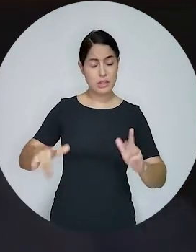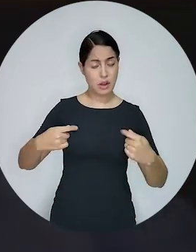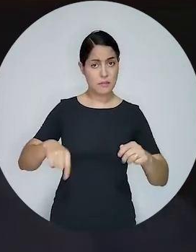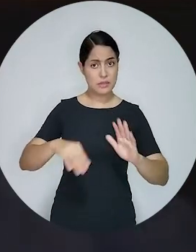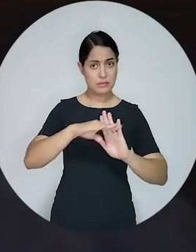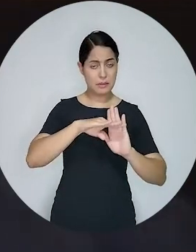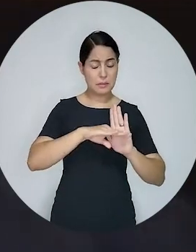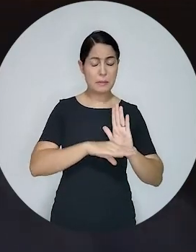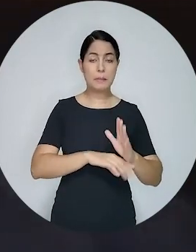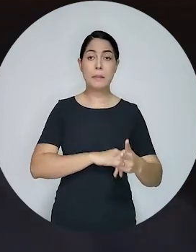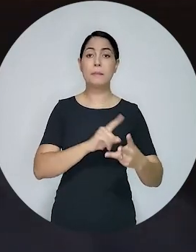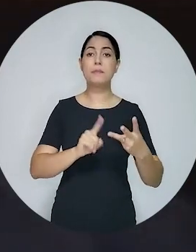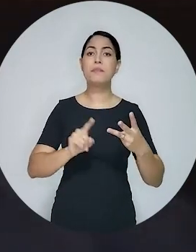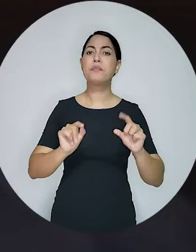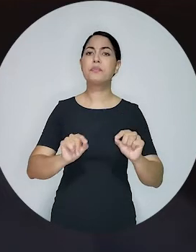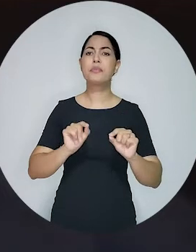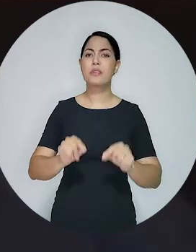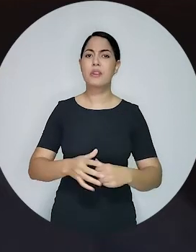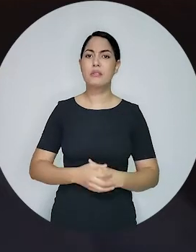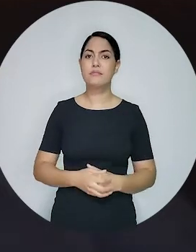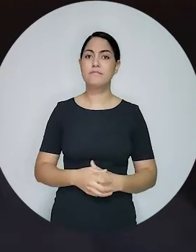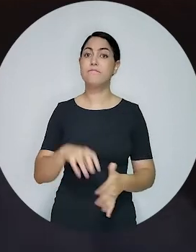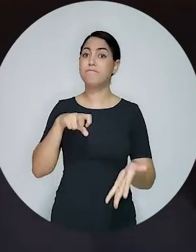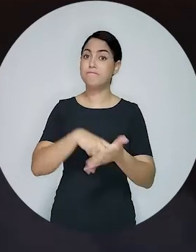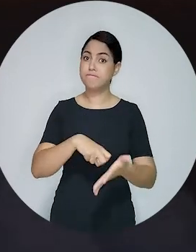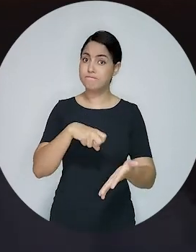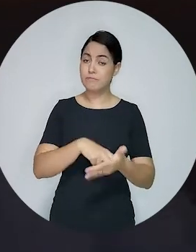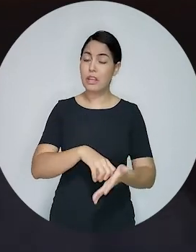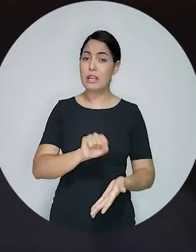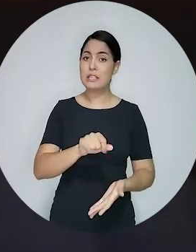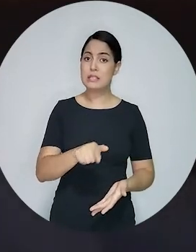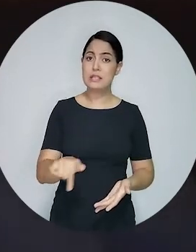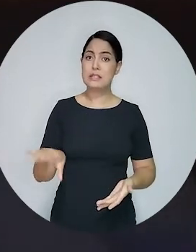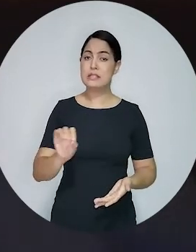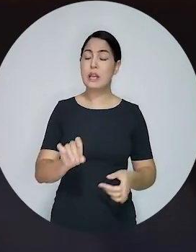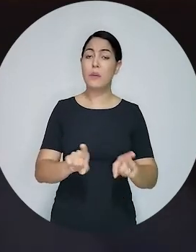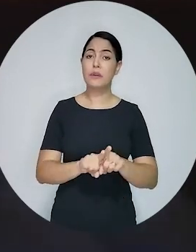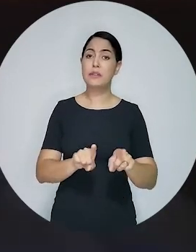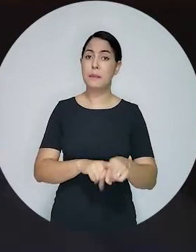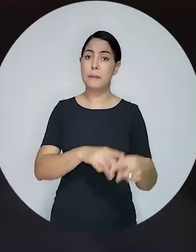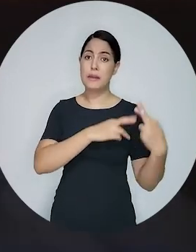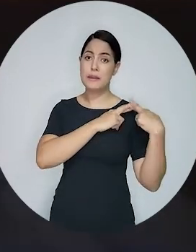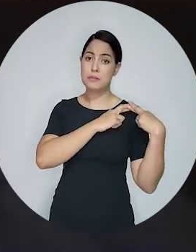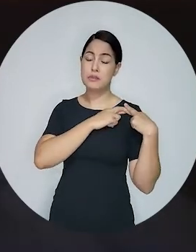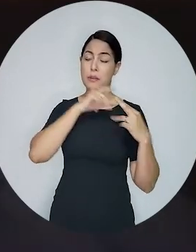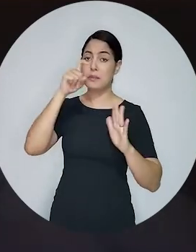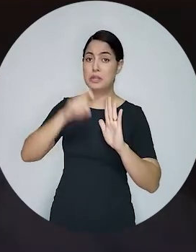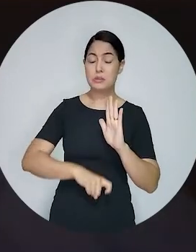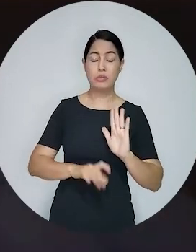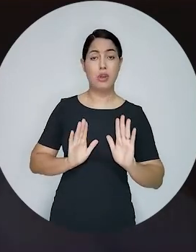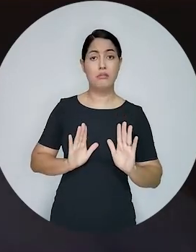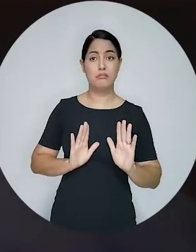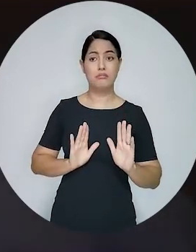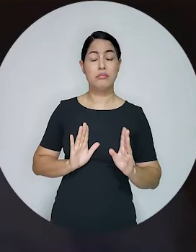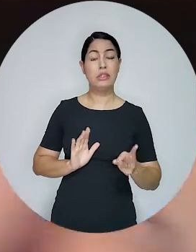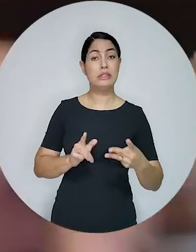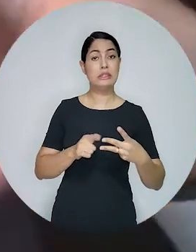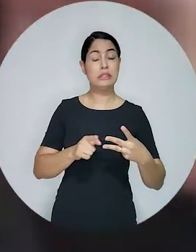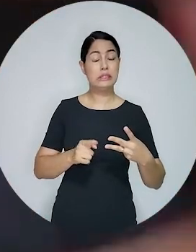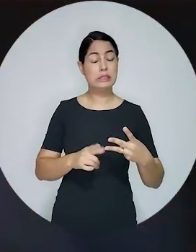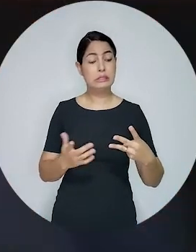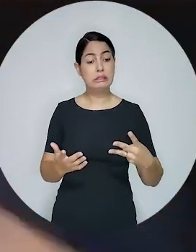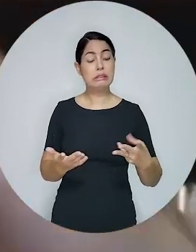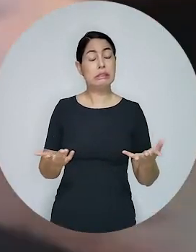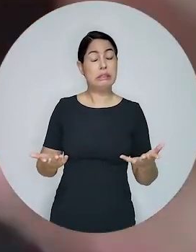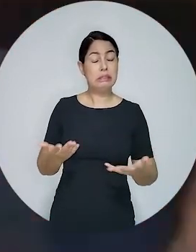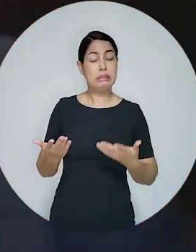terceiro que é alusivo a questões de sanções e atribuição de responsabilidade tributária. A meu ver, 2